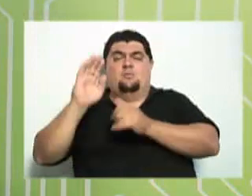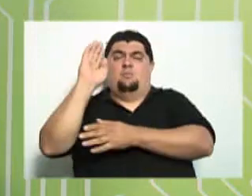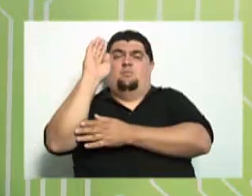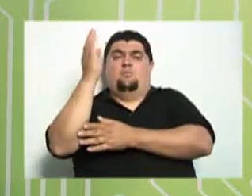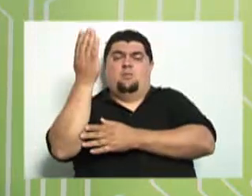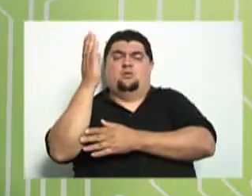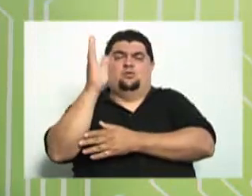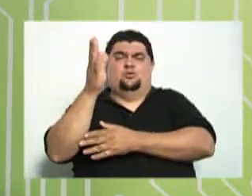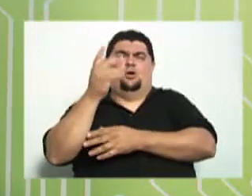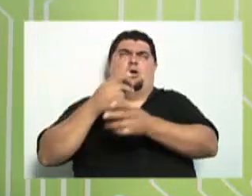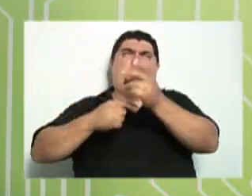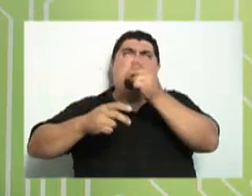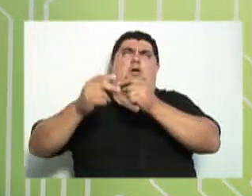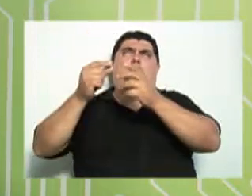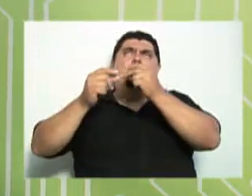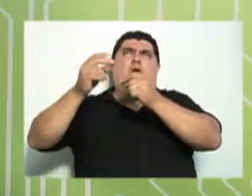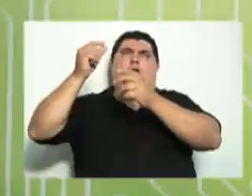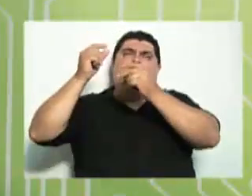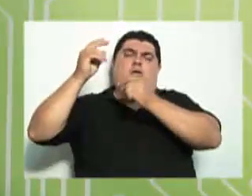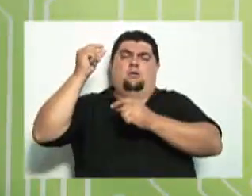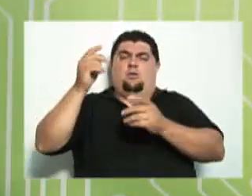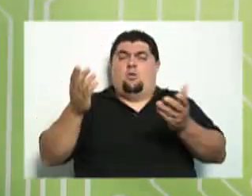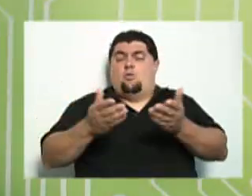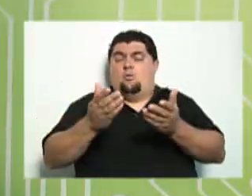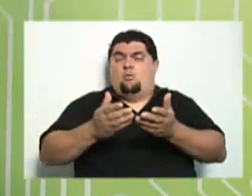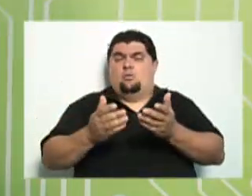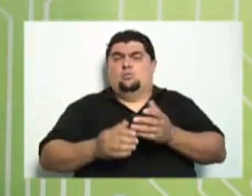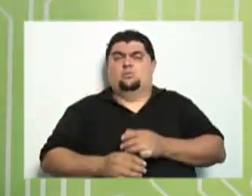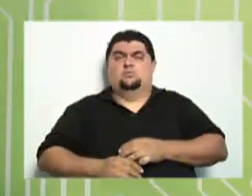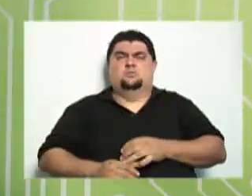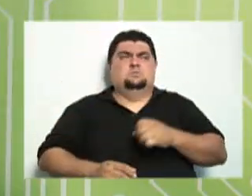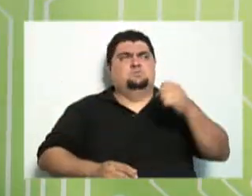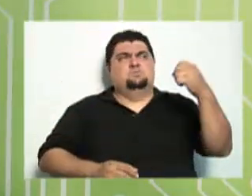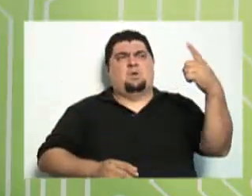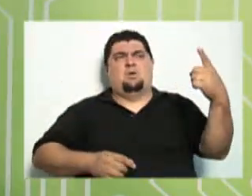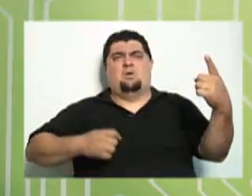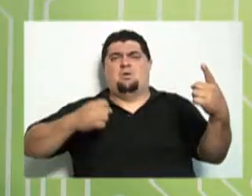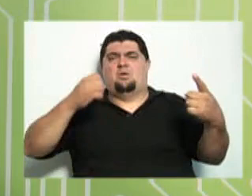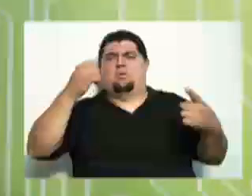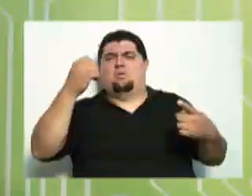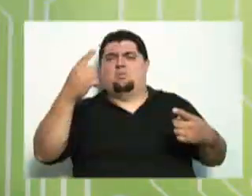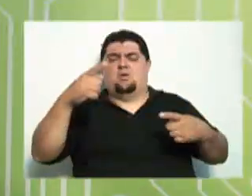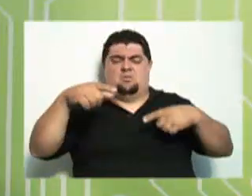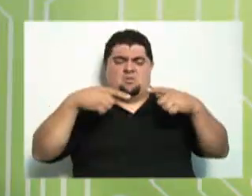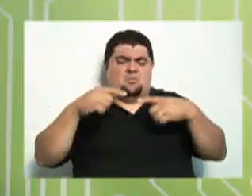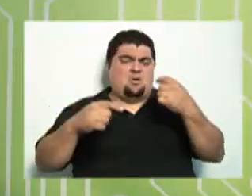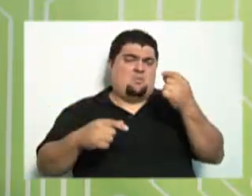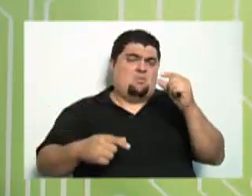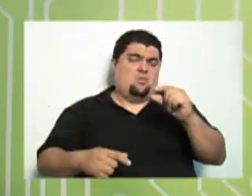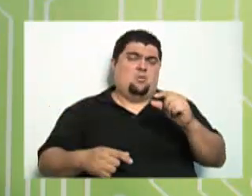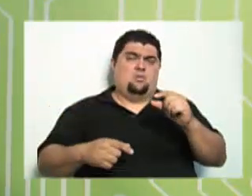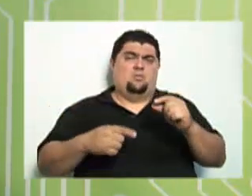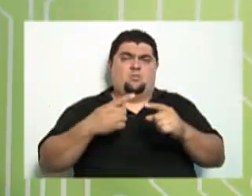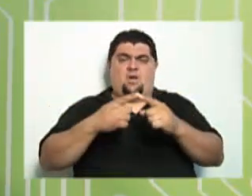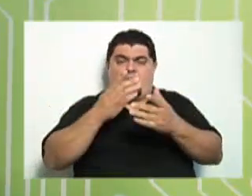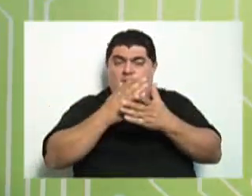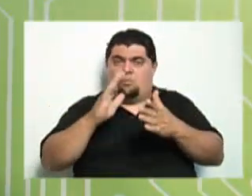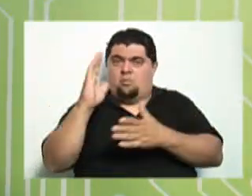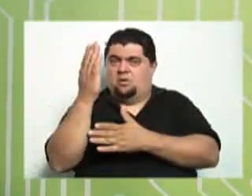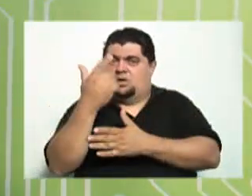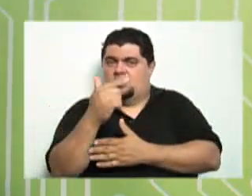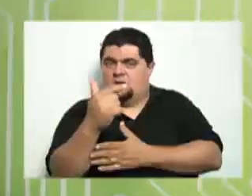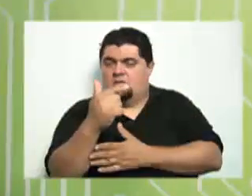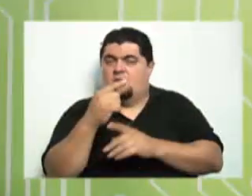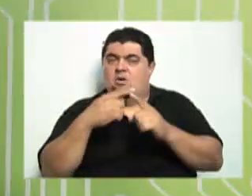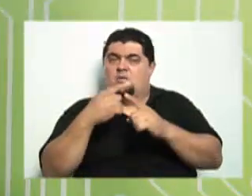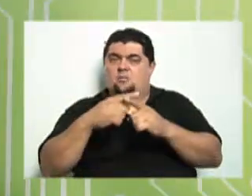muito populares aqui na nossa região, hoje em dia são de muito menor atividade econômica, não porque acabou toda a madeira. A gente anda